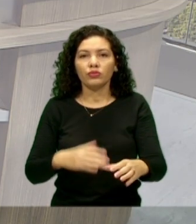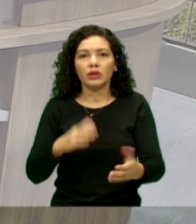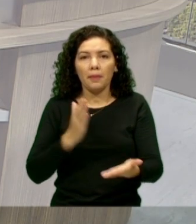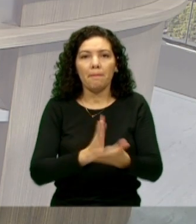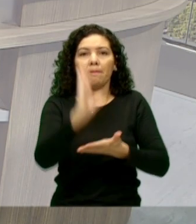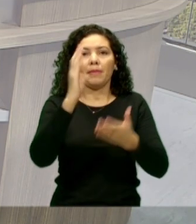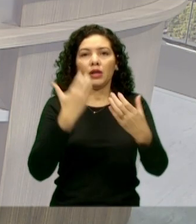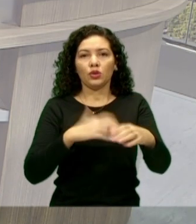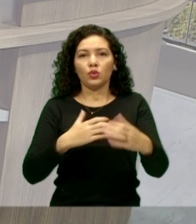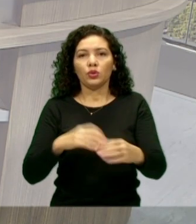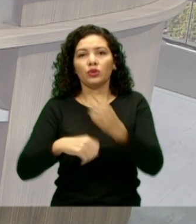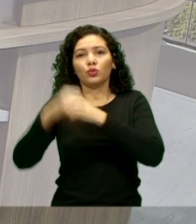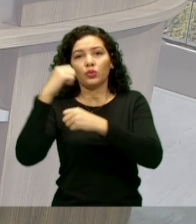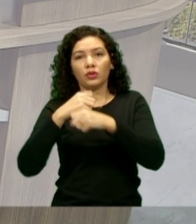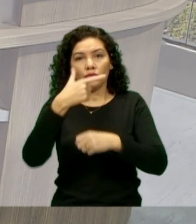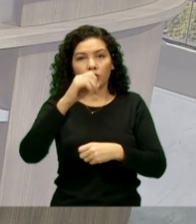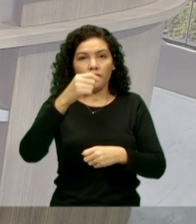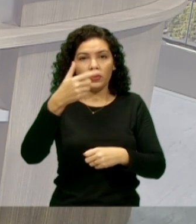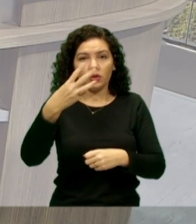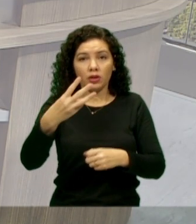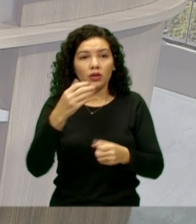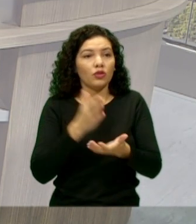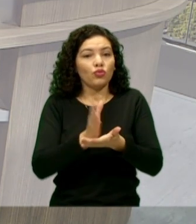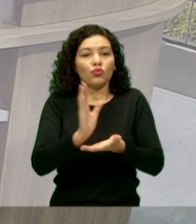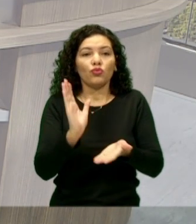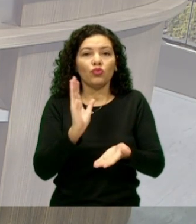passaram no concurso de 2023?